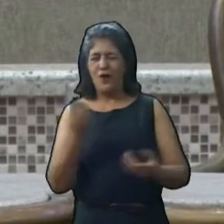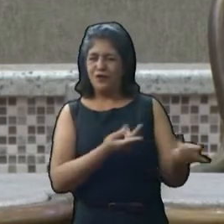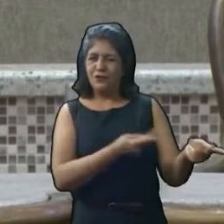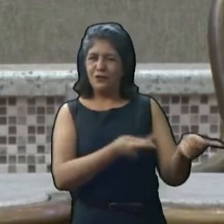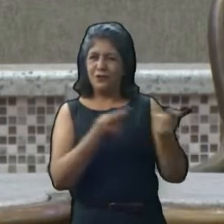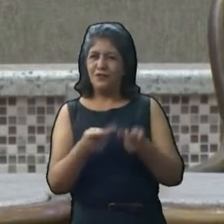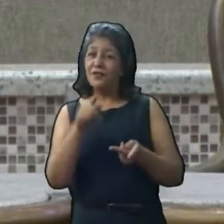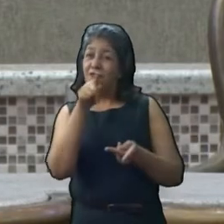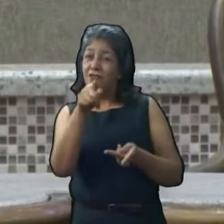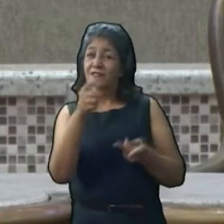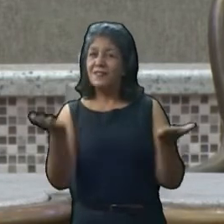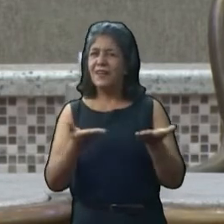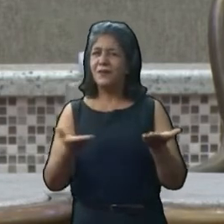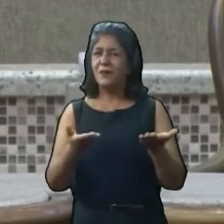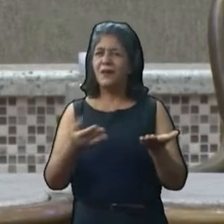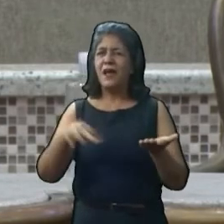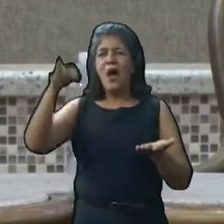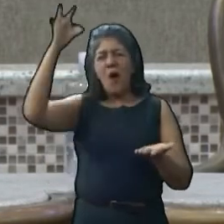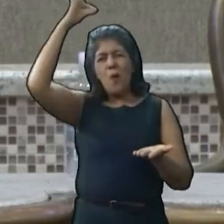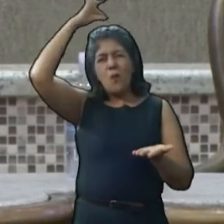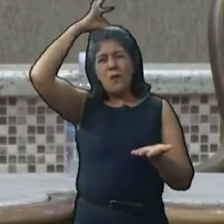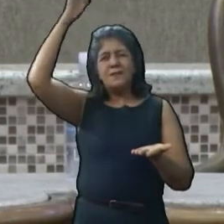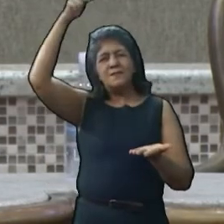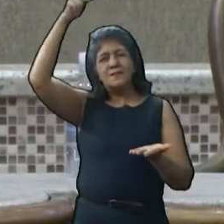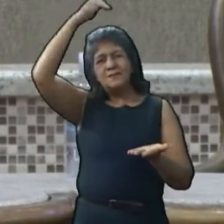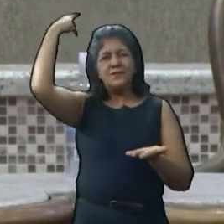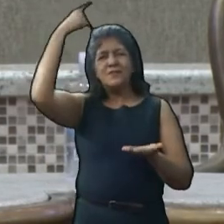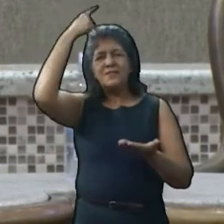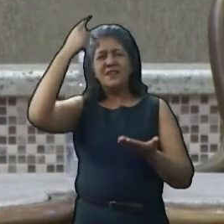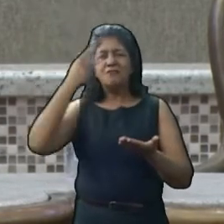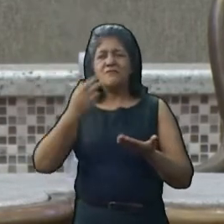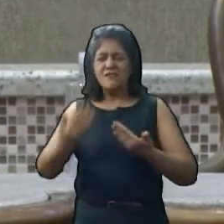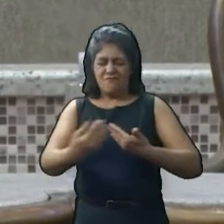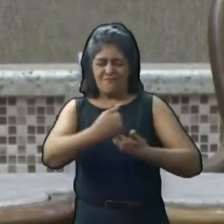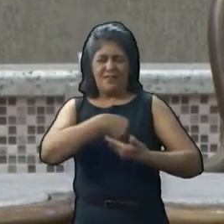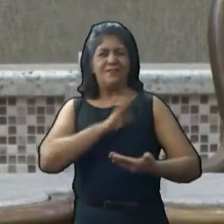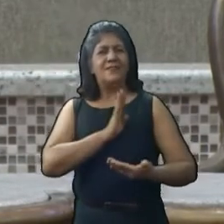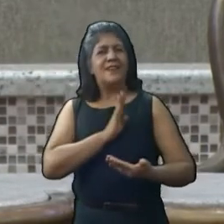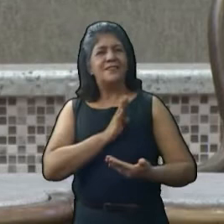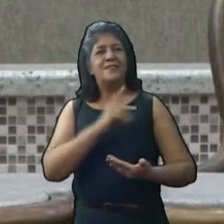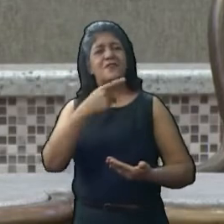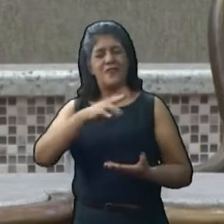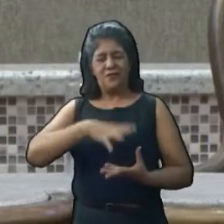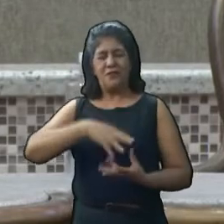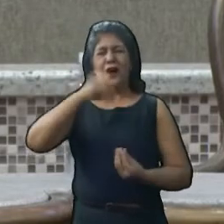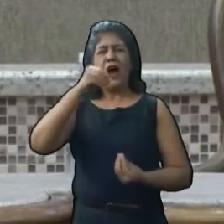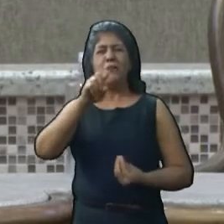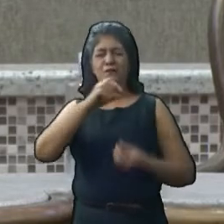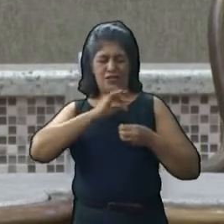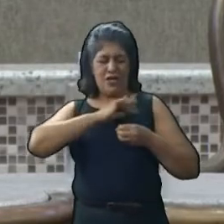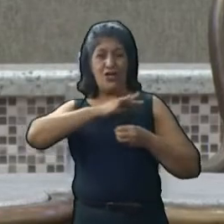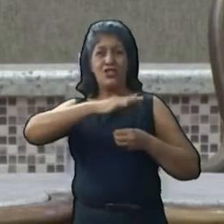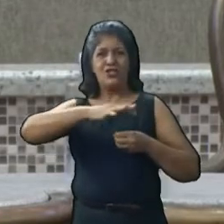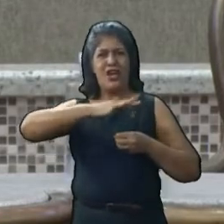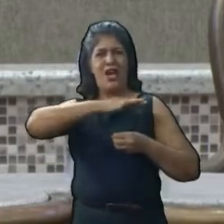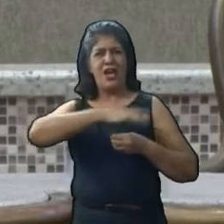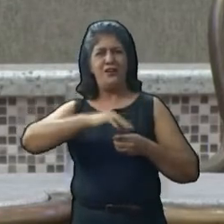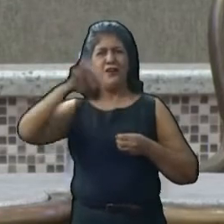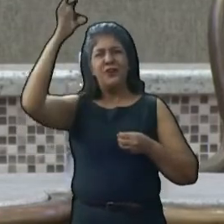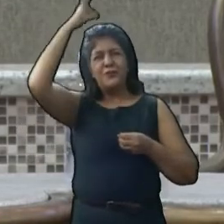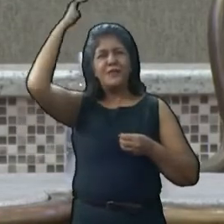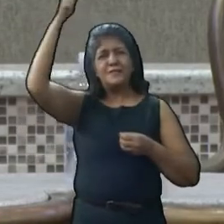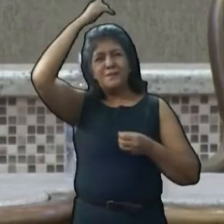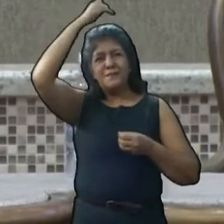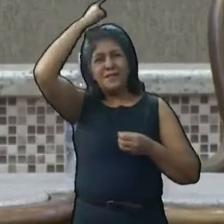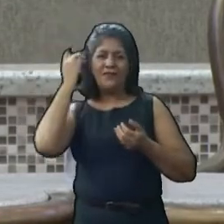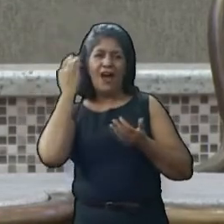para que você deixa o espírito santo de deus invadir o teu coração ea tua alma e você seja aí o dele e isso